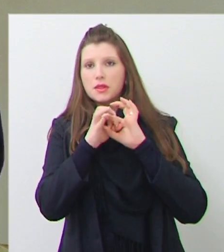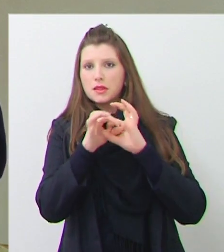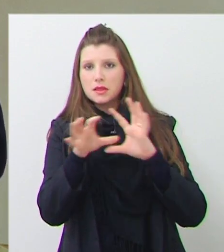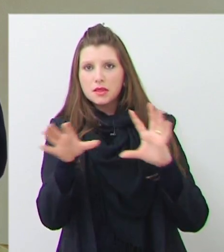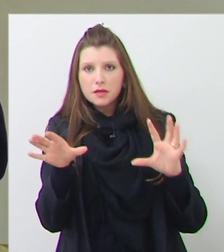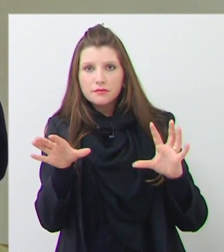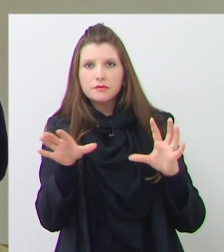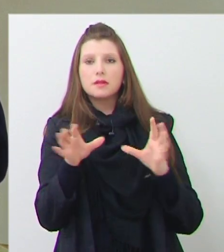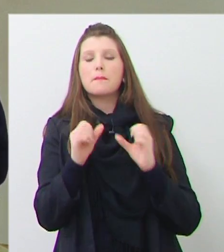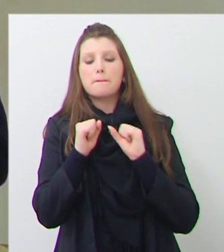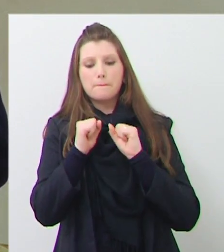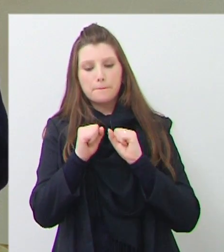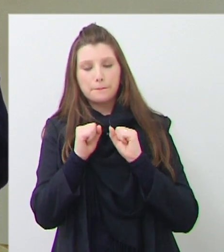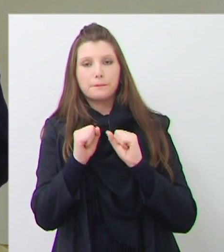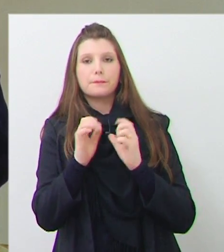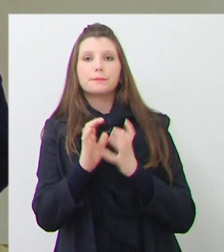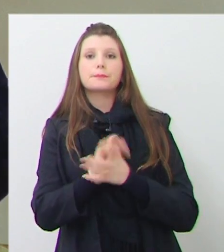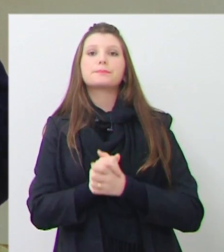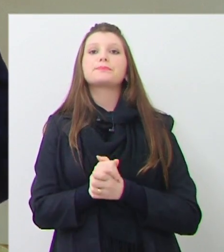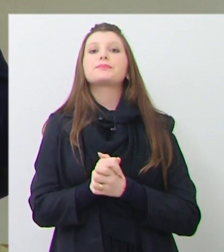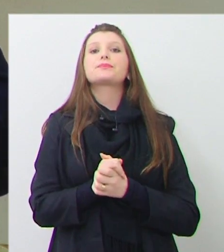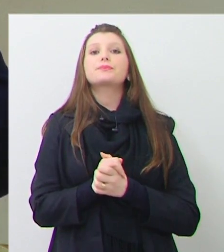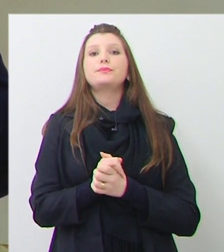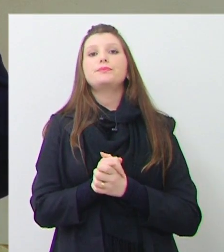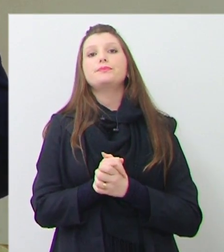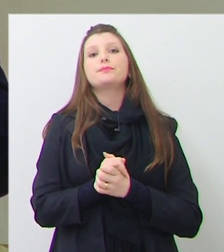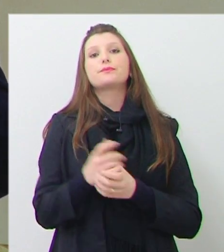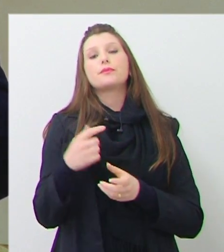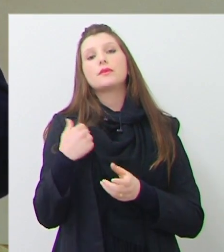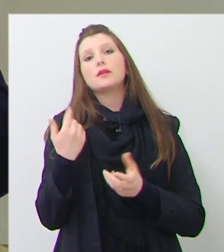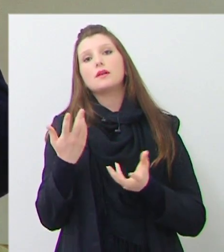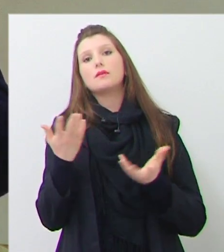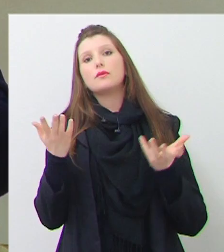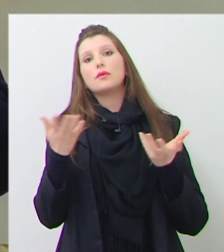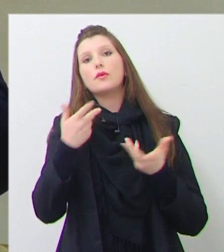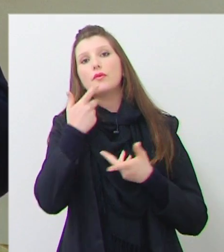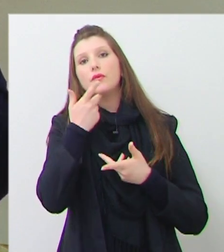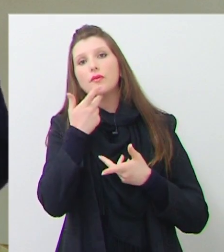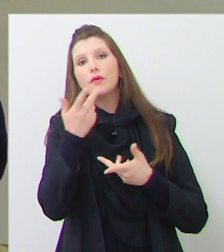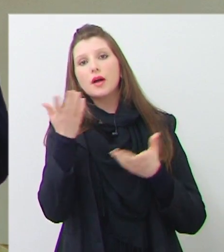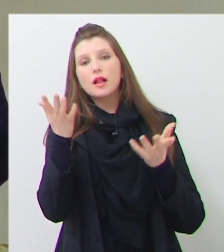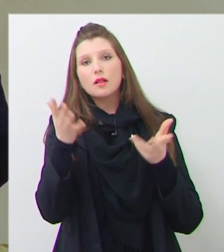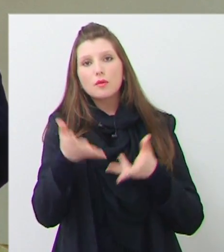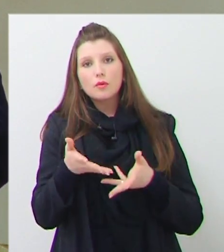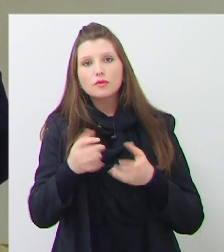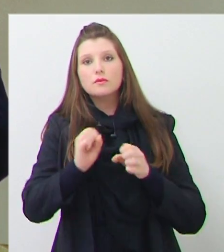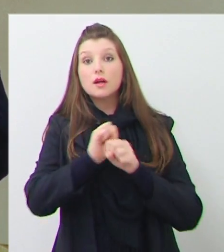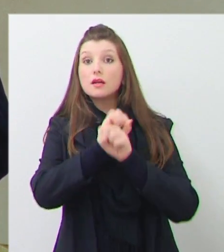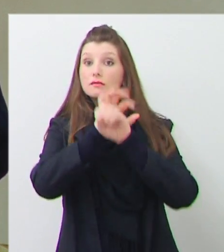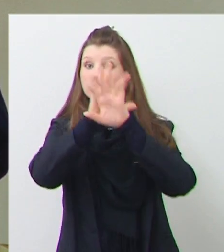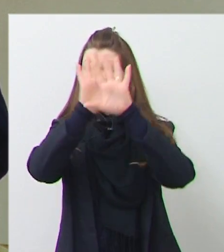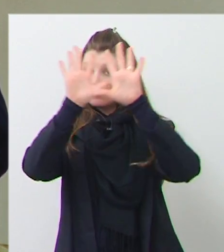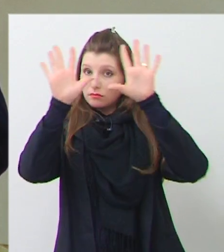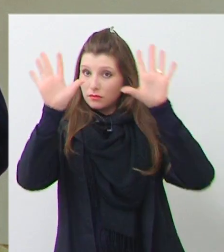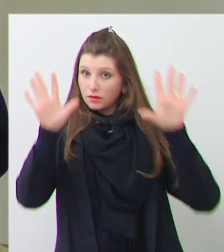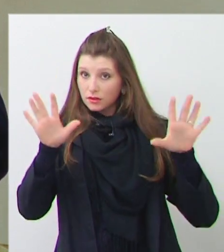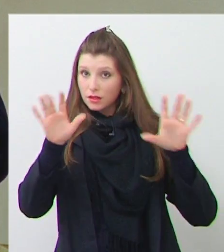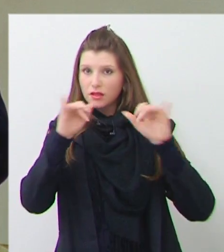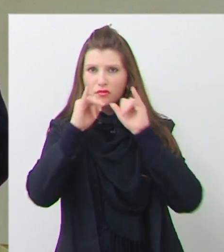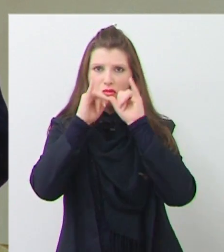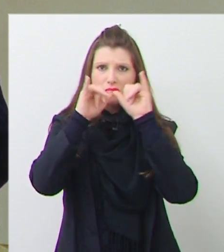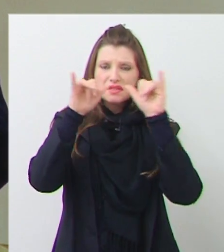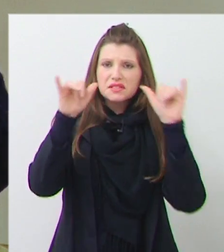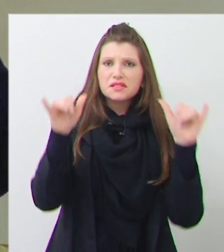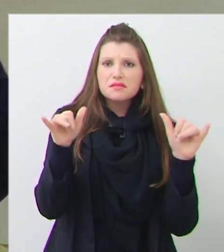pode ser candidato, sim, a prefeito de Criciúma. Então, eu coloco aqui, para deixar bem claro, que essas informações que passam, às